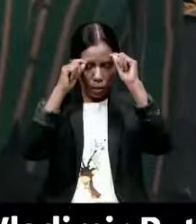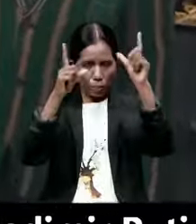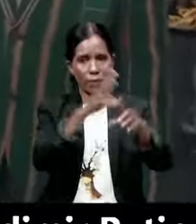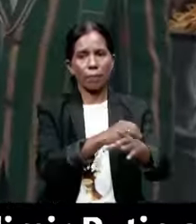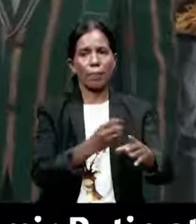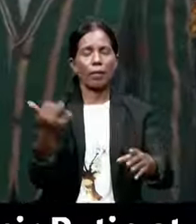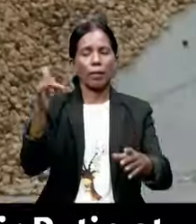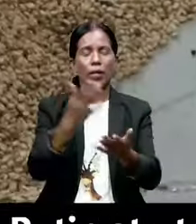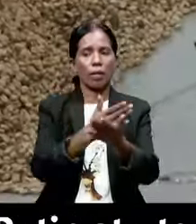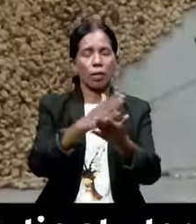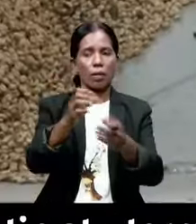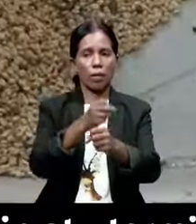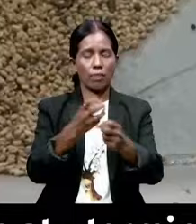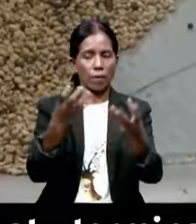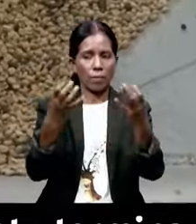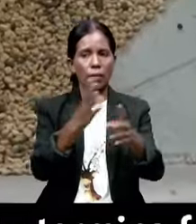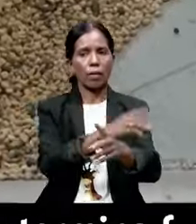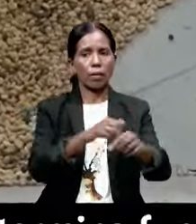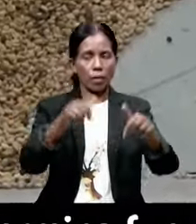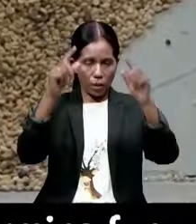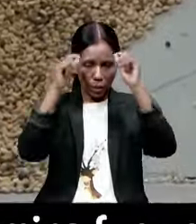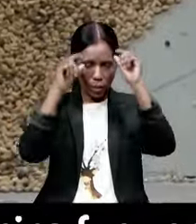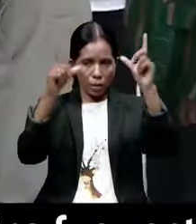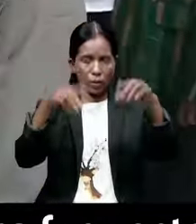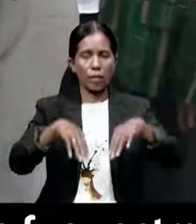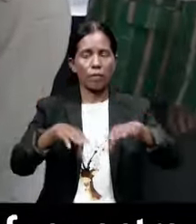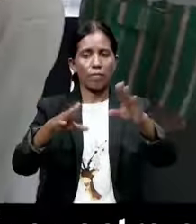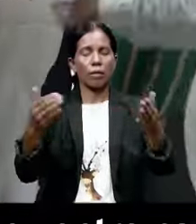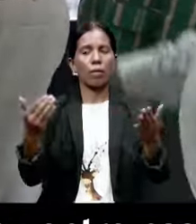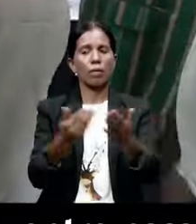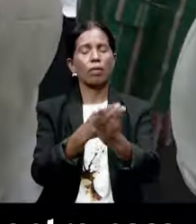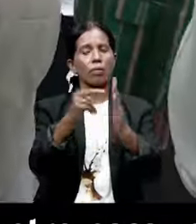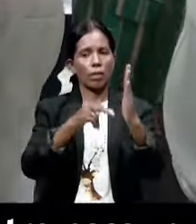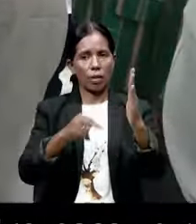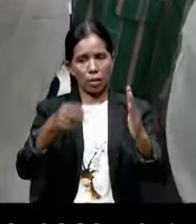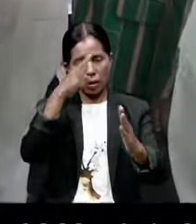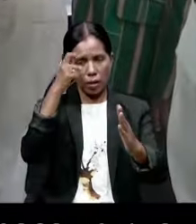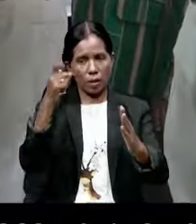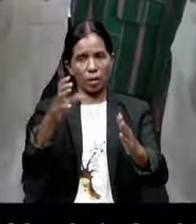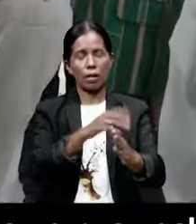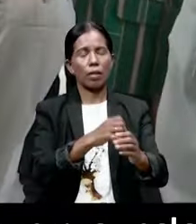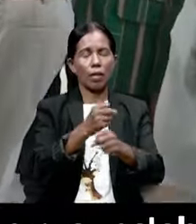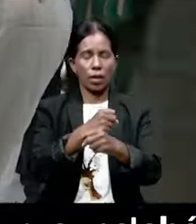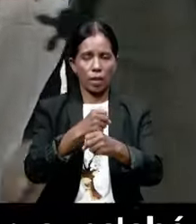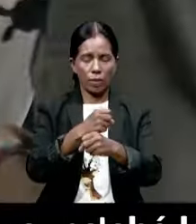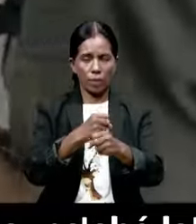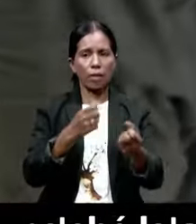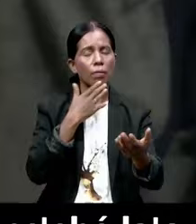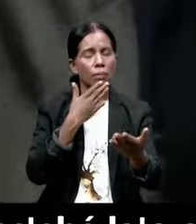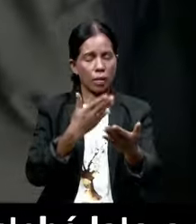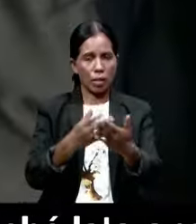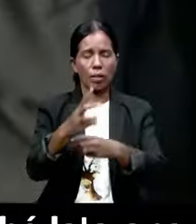ne Sira Sosa Café Baracleu e a Timor-Leste, Rodifan e a Nova Zelândia, tamba categoria Café Qualidade de